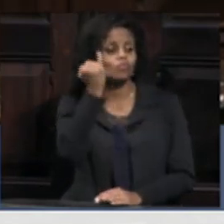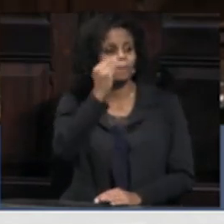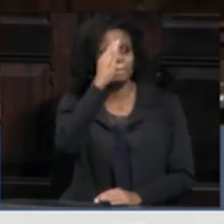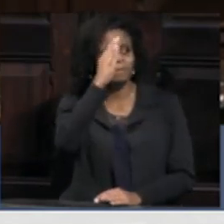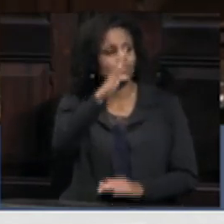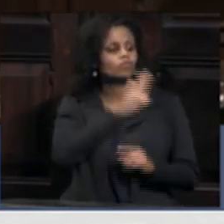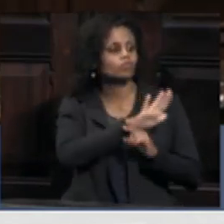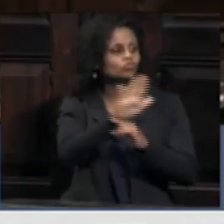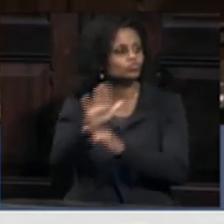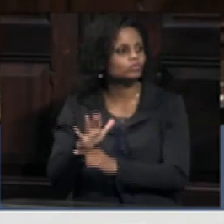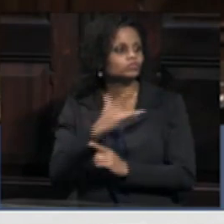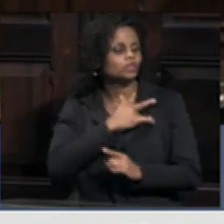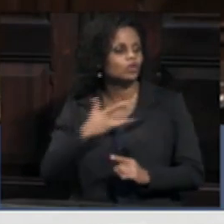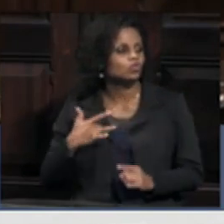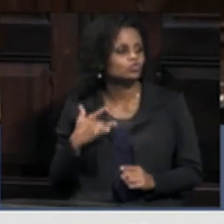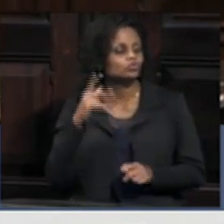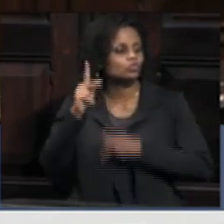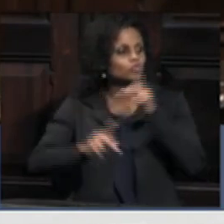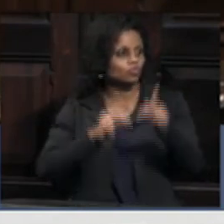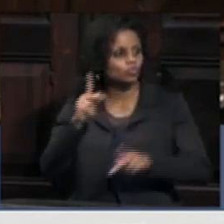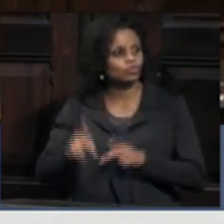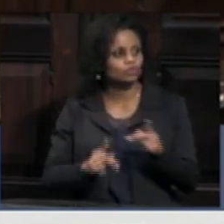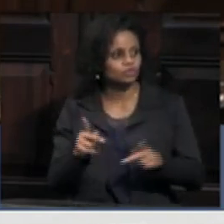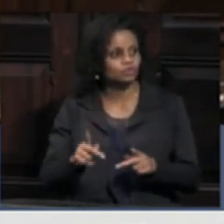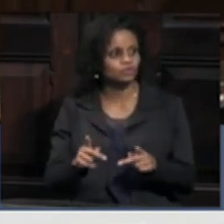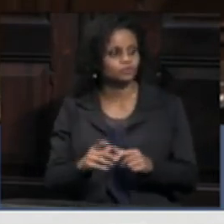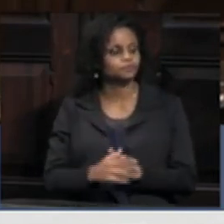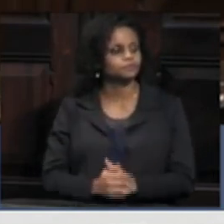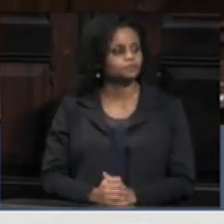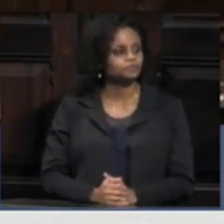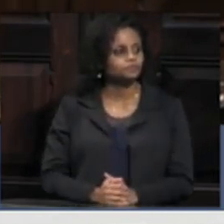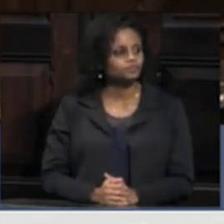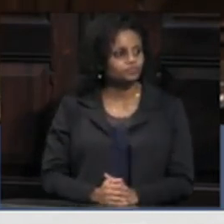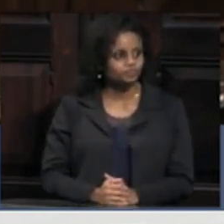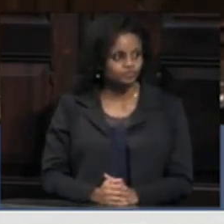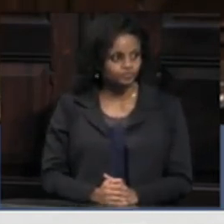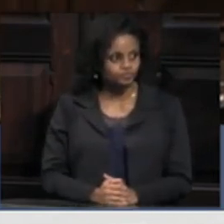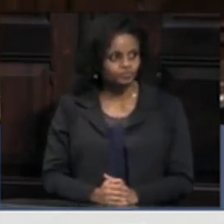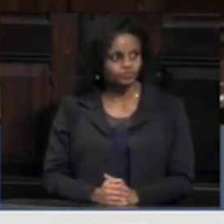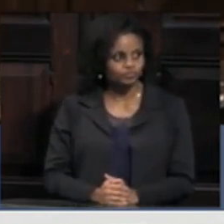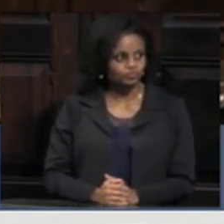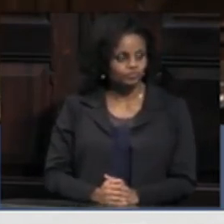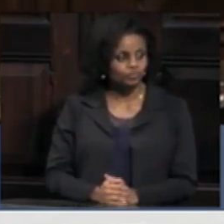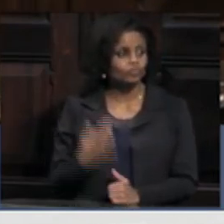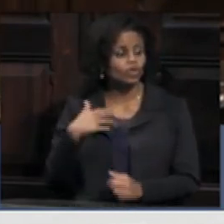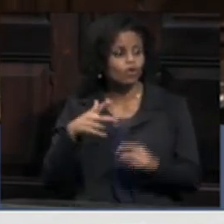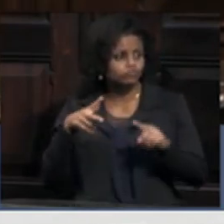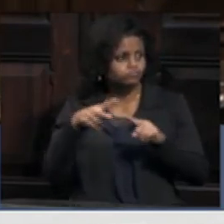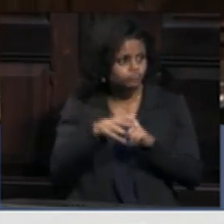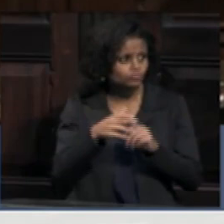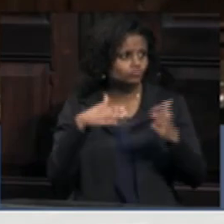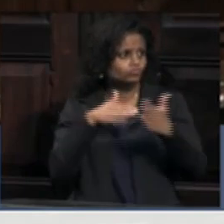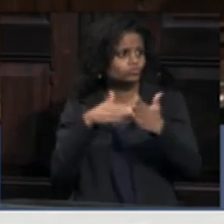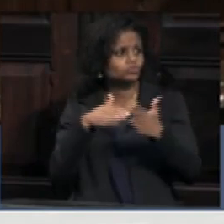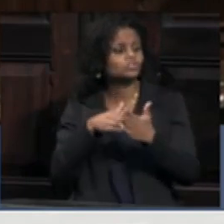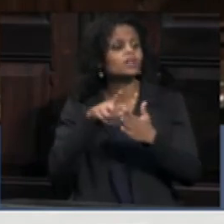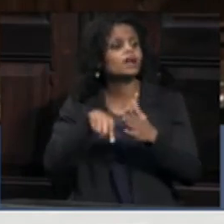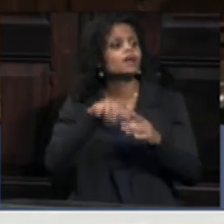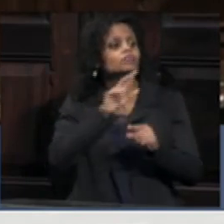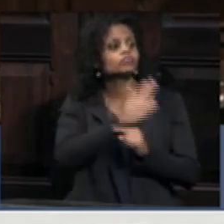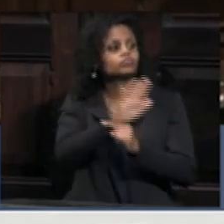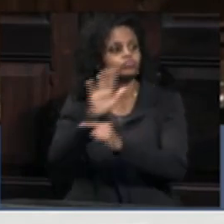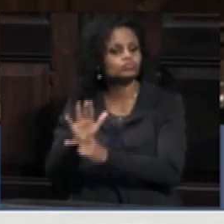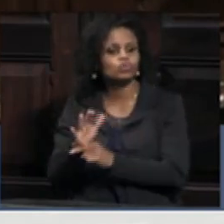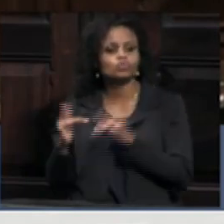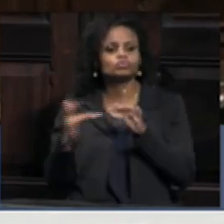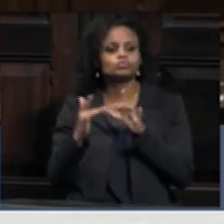sejam tratados na lógica da mercantilização da mercadoria. Obstruir aqui é defender o interesse público, deputado